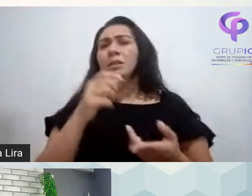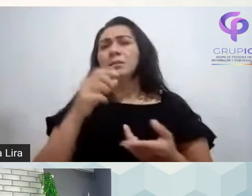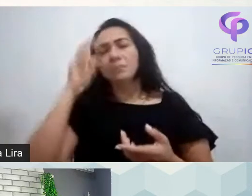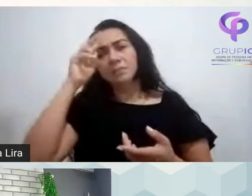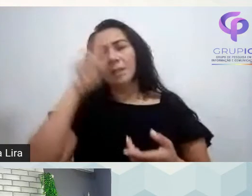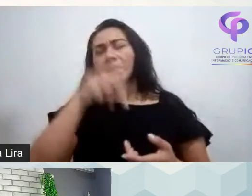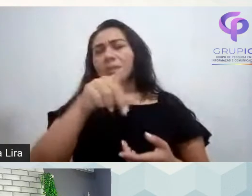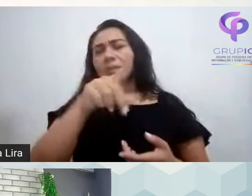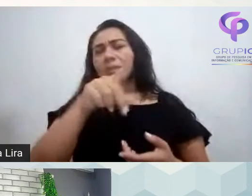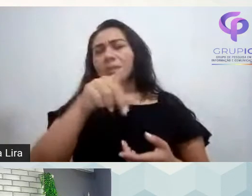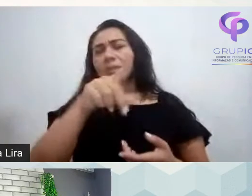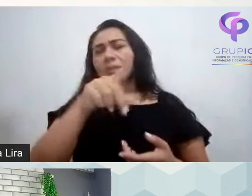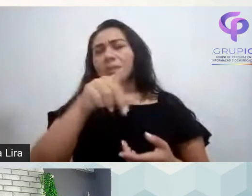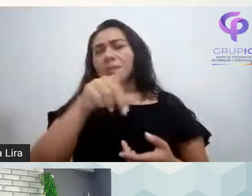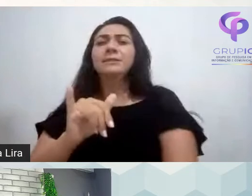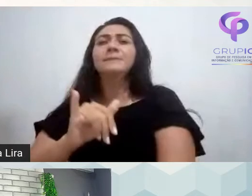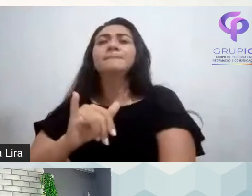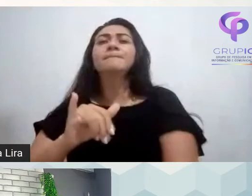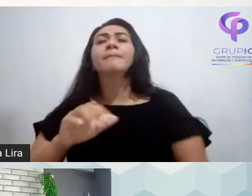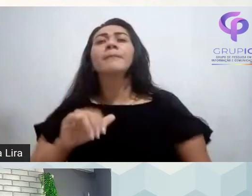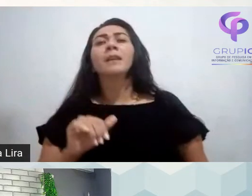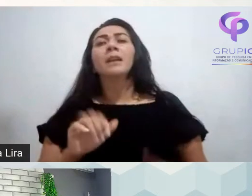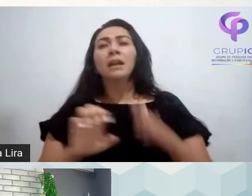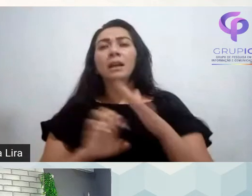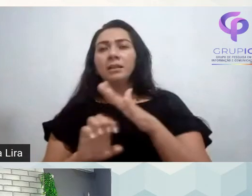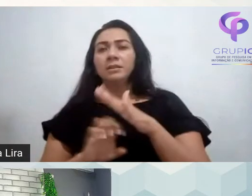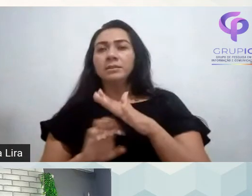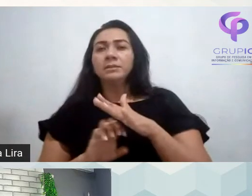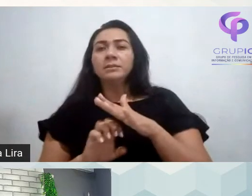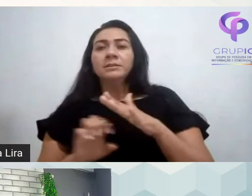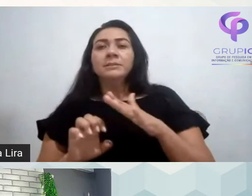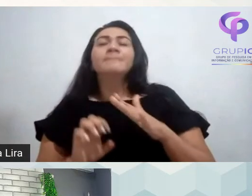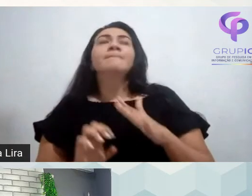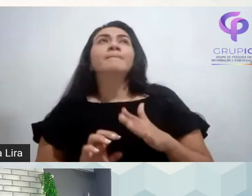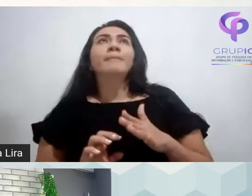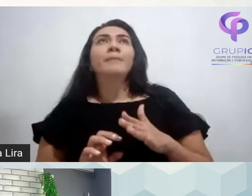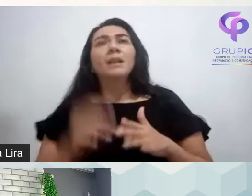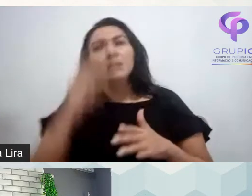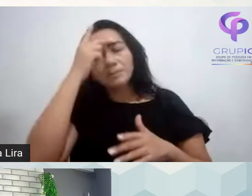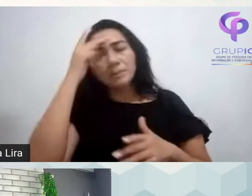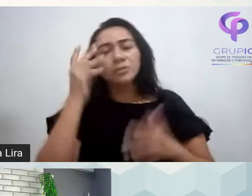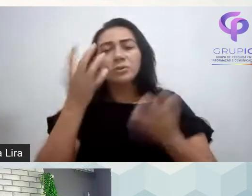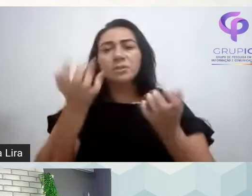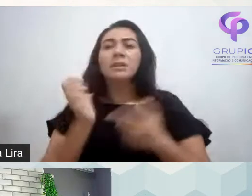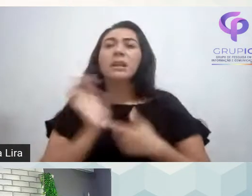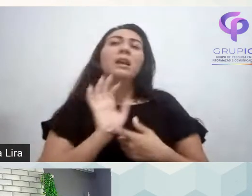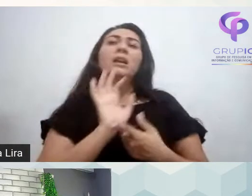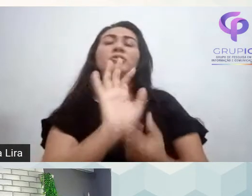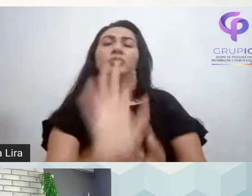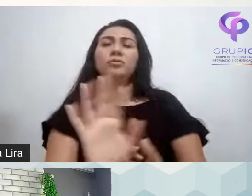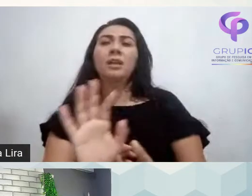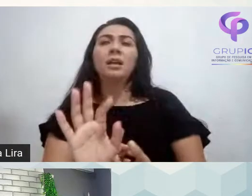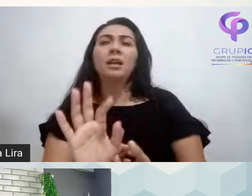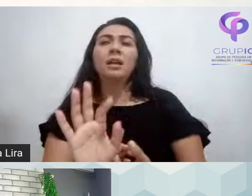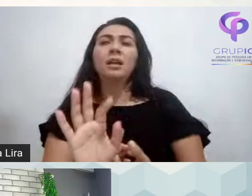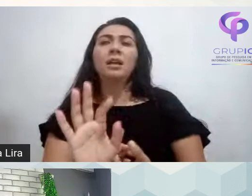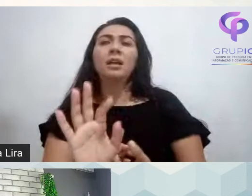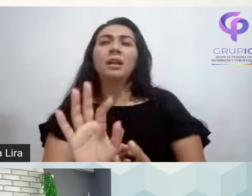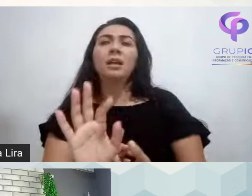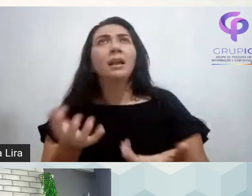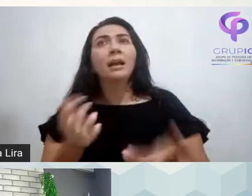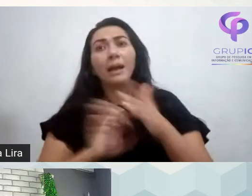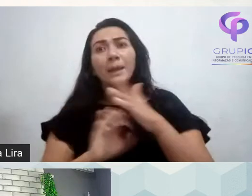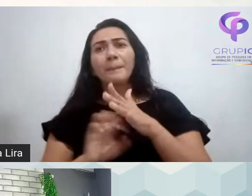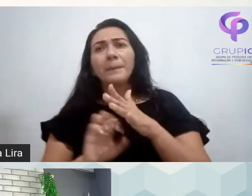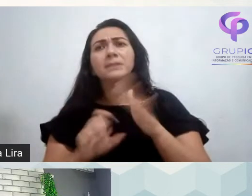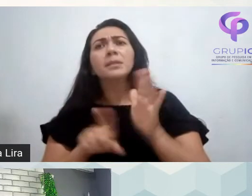os incentivadores, desculpa, que é assim que você colocou o termo, eles querem saber o quanto o projeto é sustentável, não é?